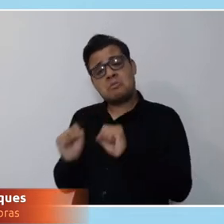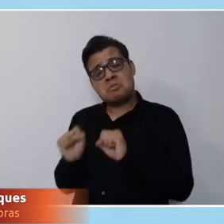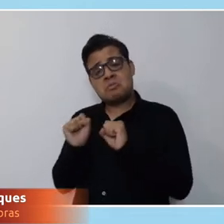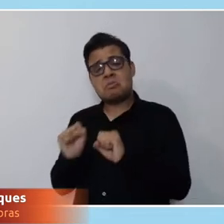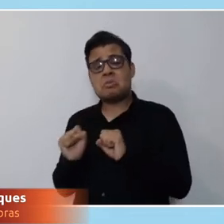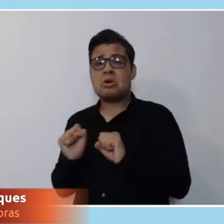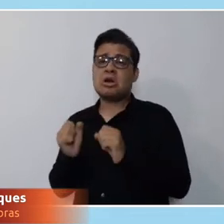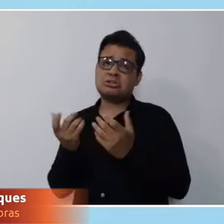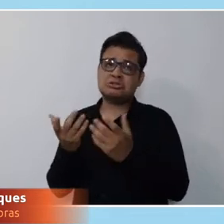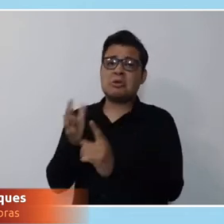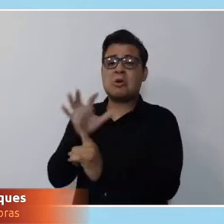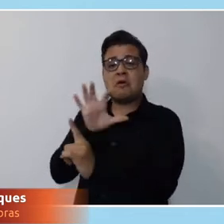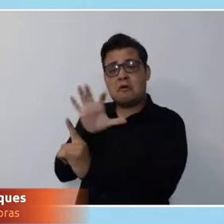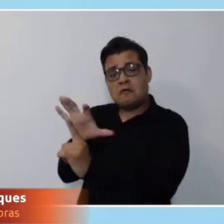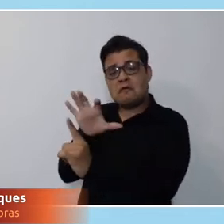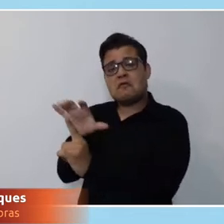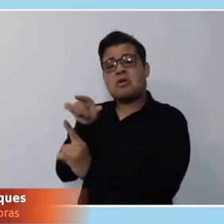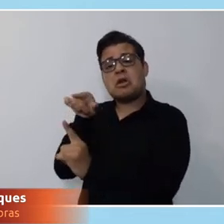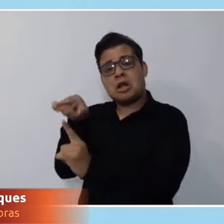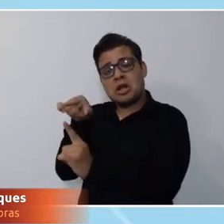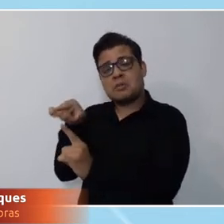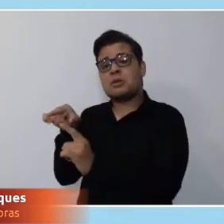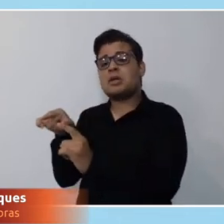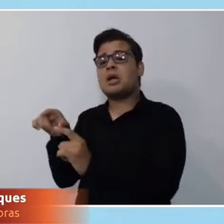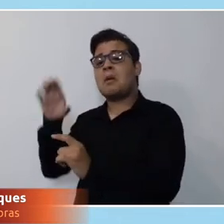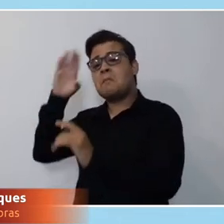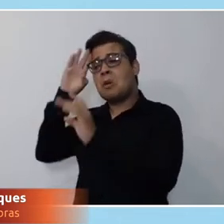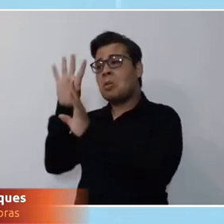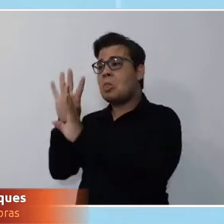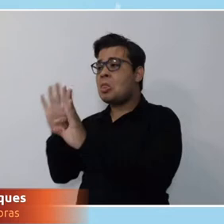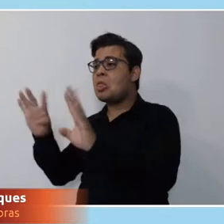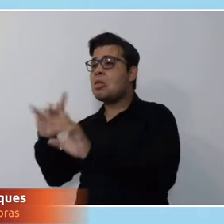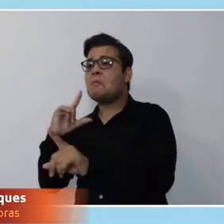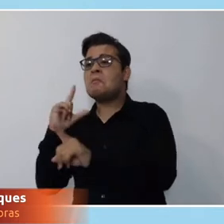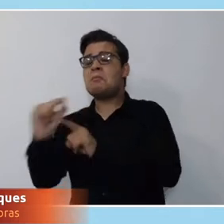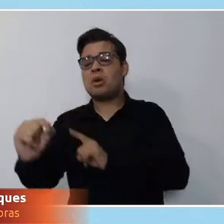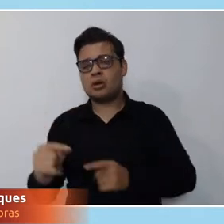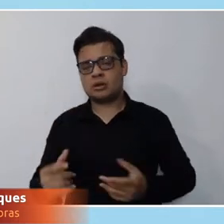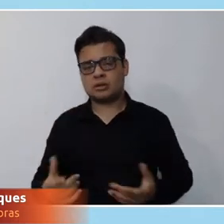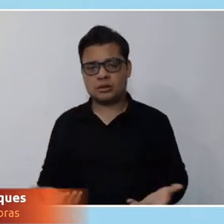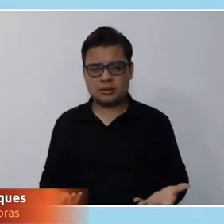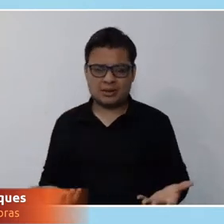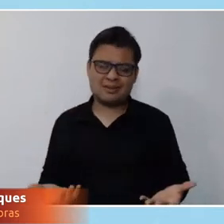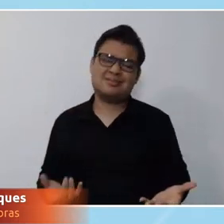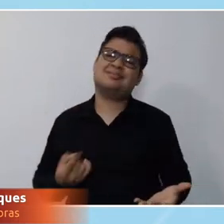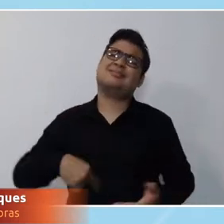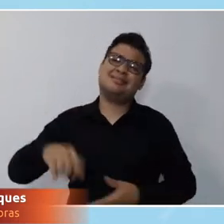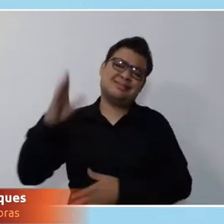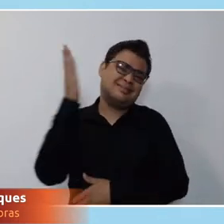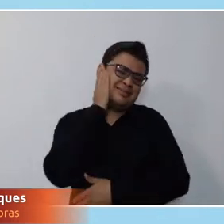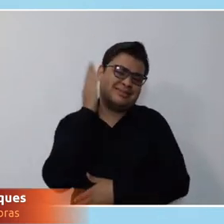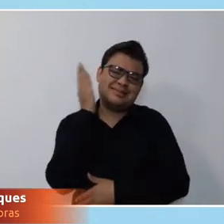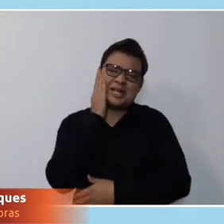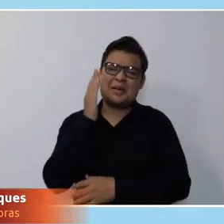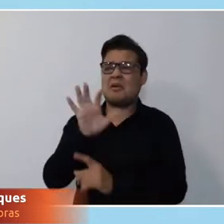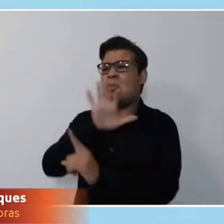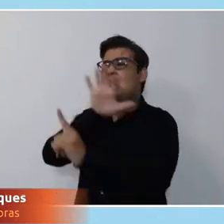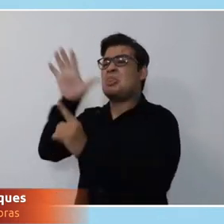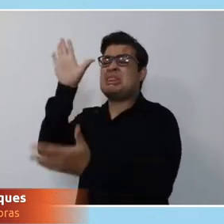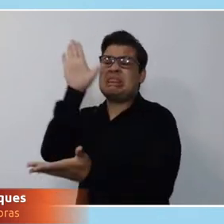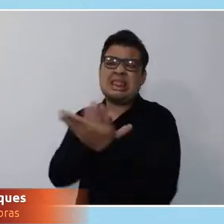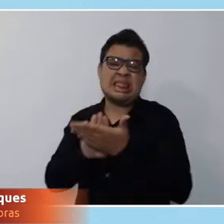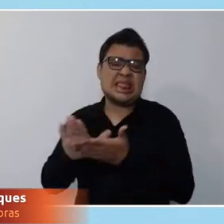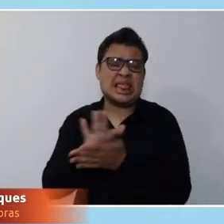ter influenciado na saída das tropas. E, convenhamos, não influenciou em absolutamente